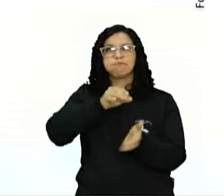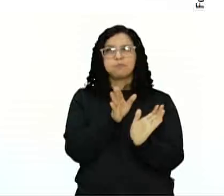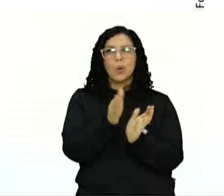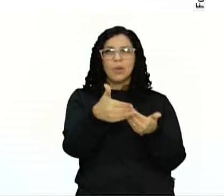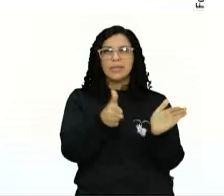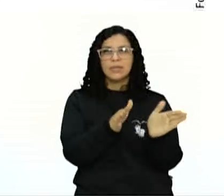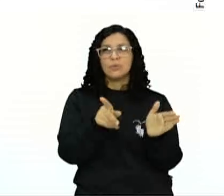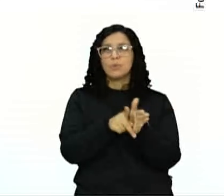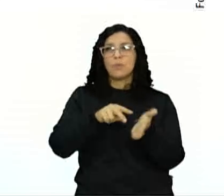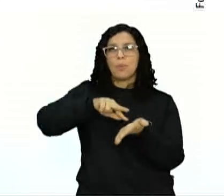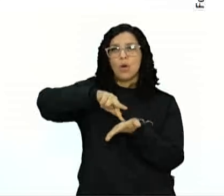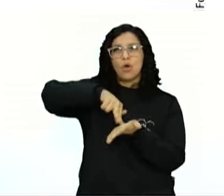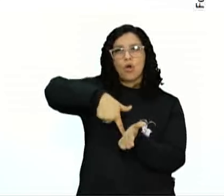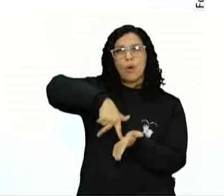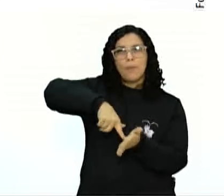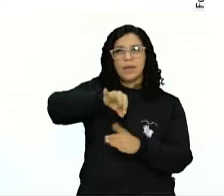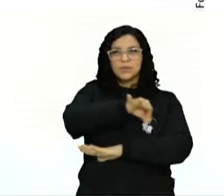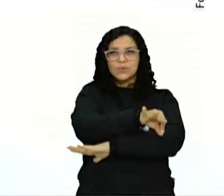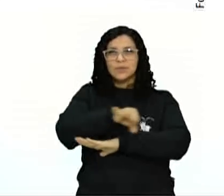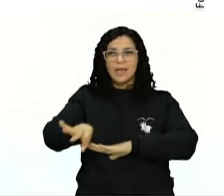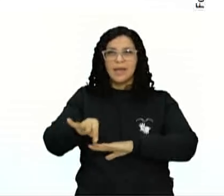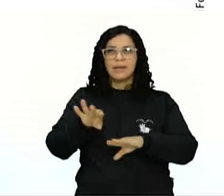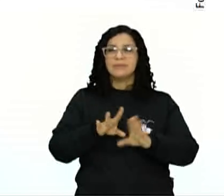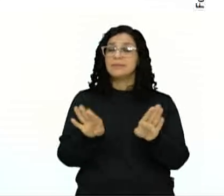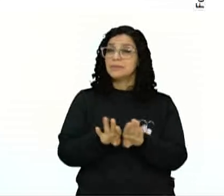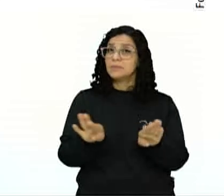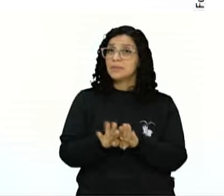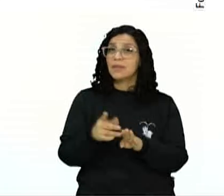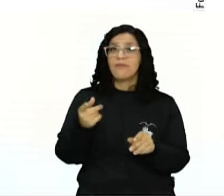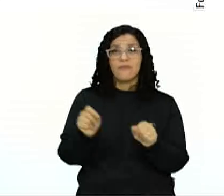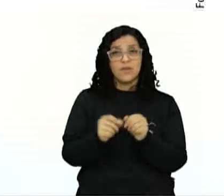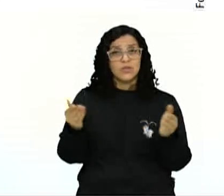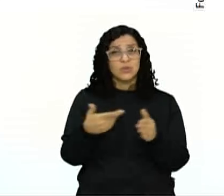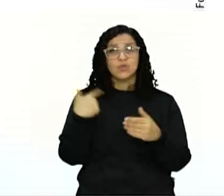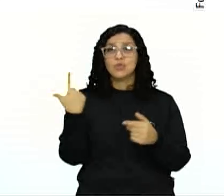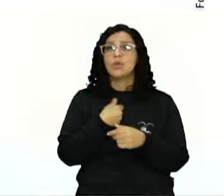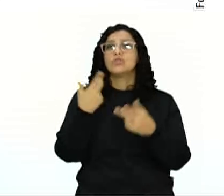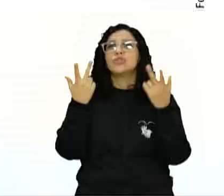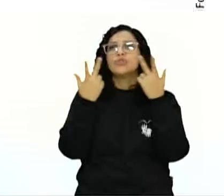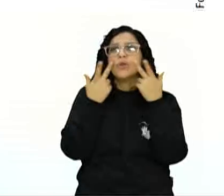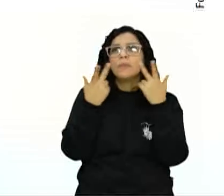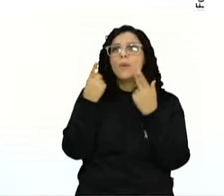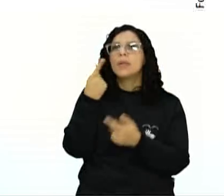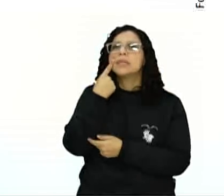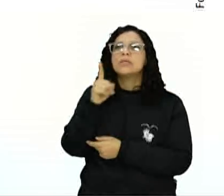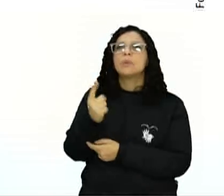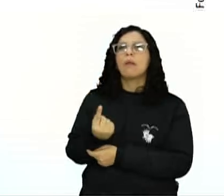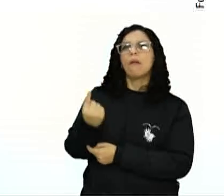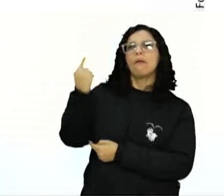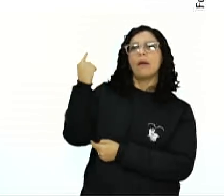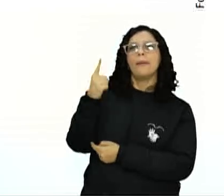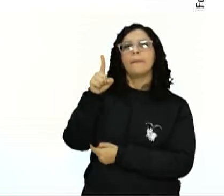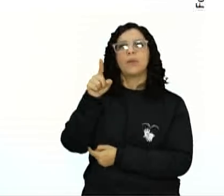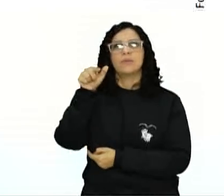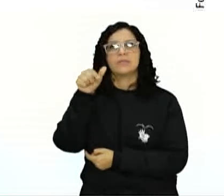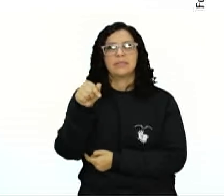utilizando compasso e régua, compasso e esquadro. Uma coisa que a gente faz hoje tão automaticamente, ele descobriu lá no